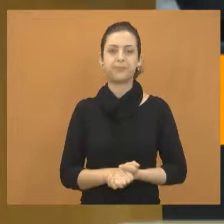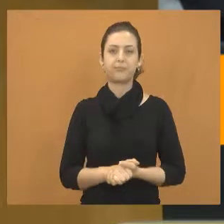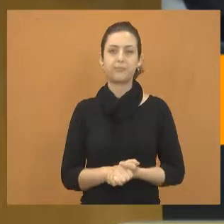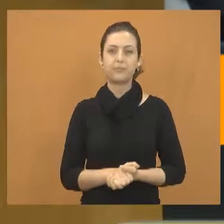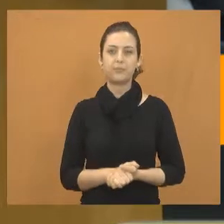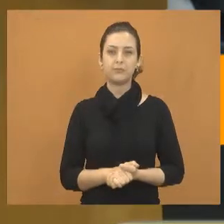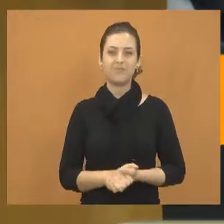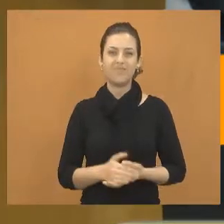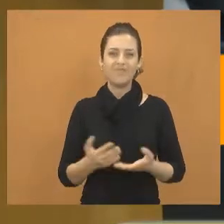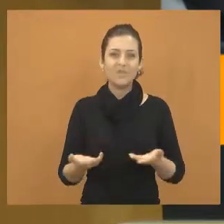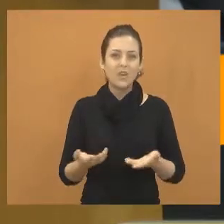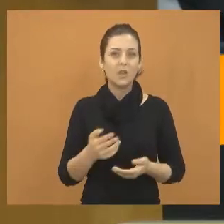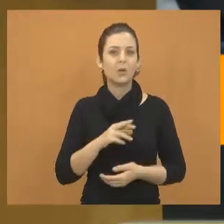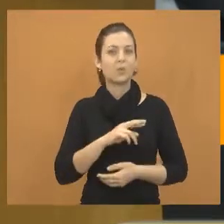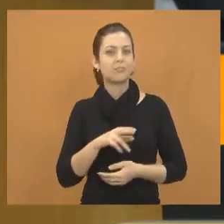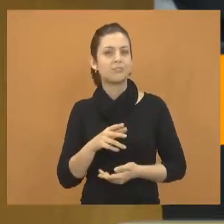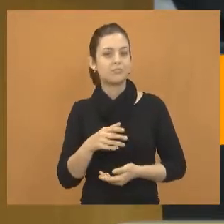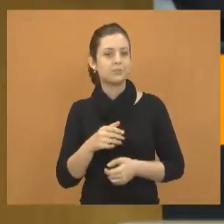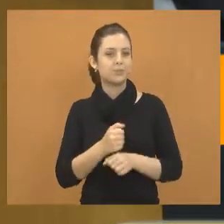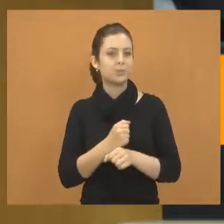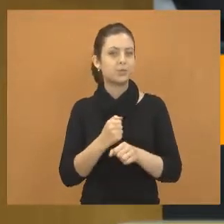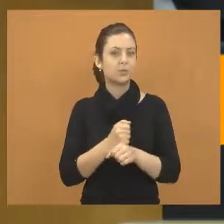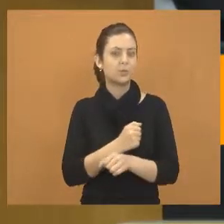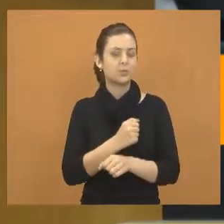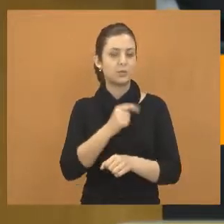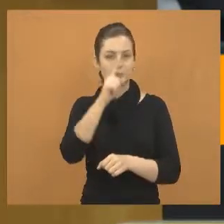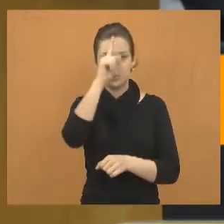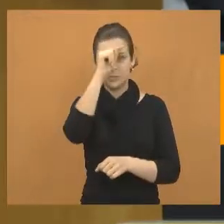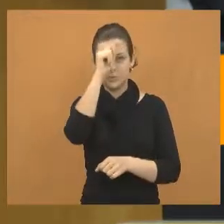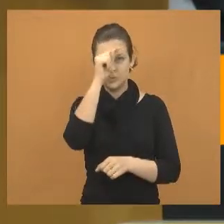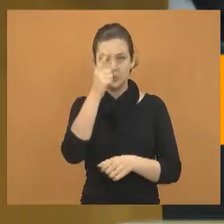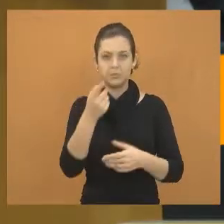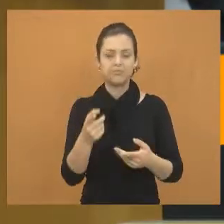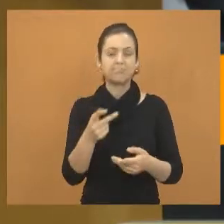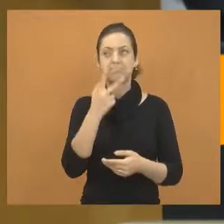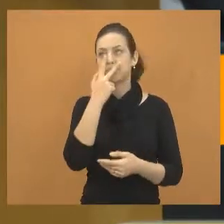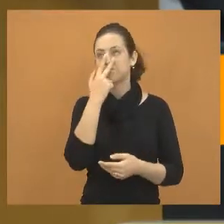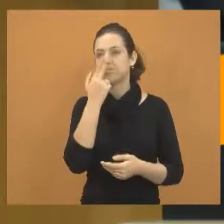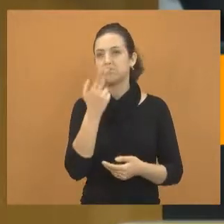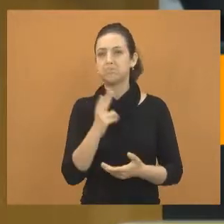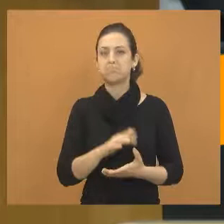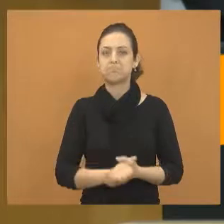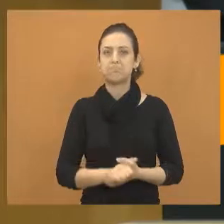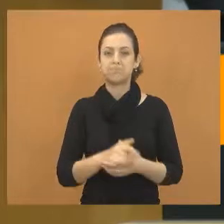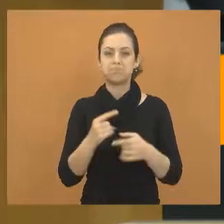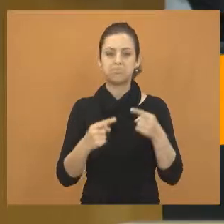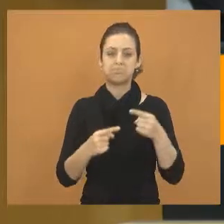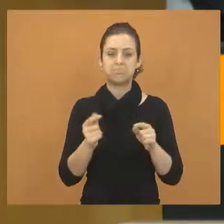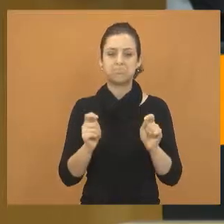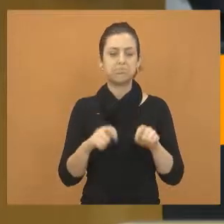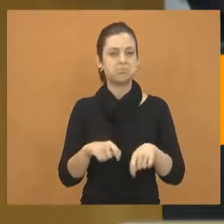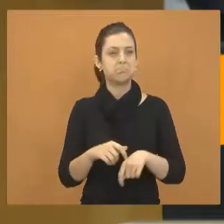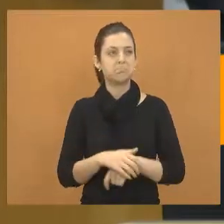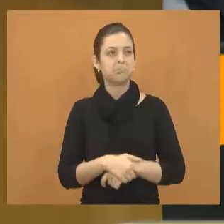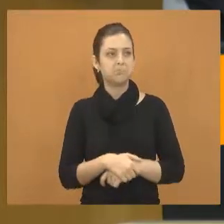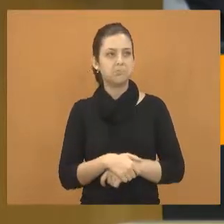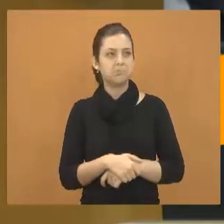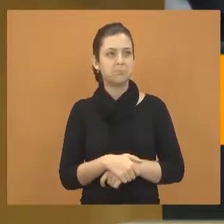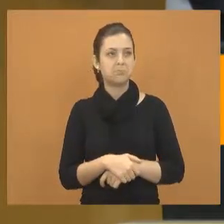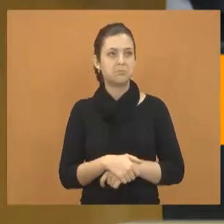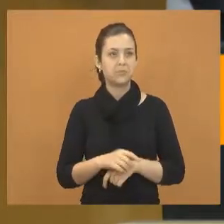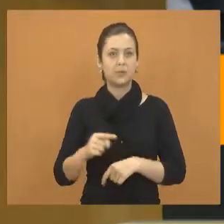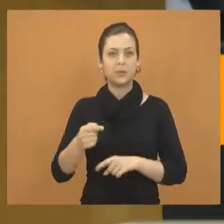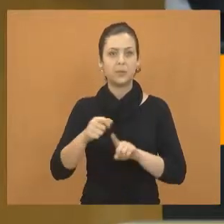não construção de um pronto-socorro municipal nesse momento, eu acho que isso é discutível. Porque no